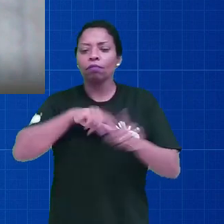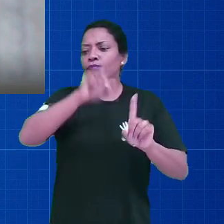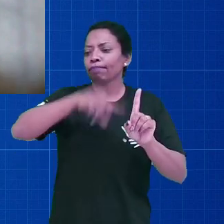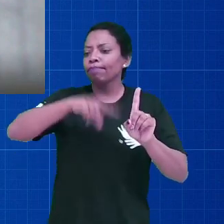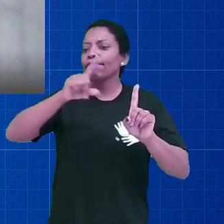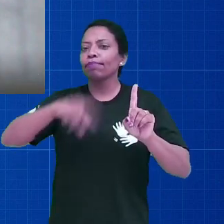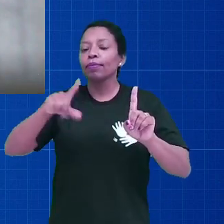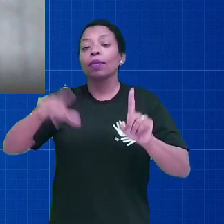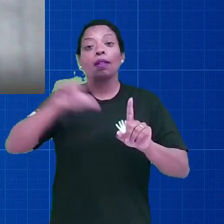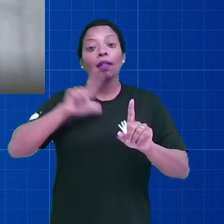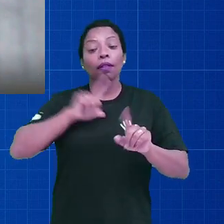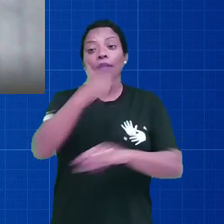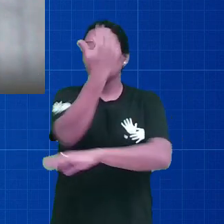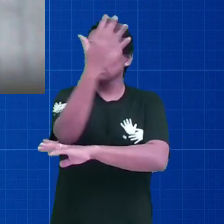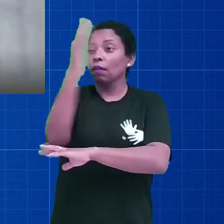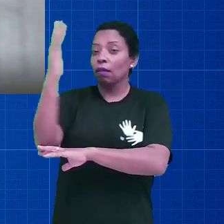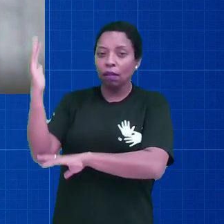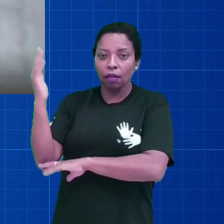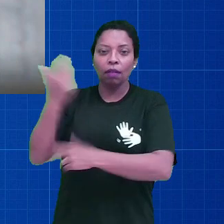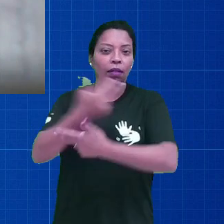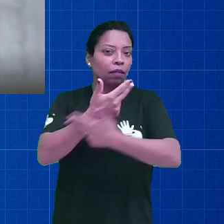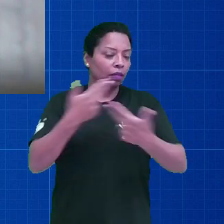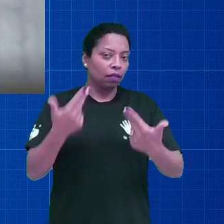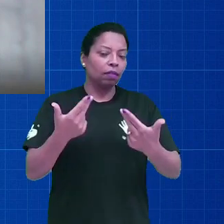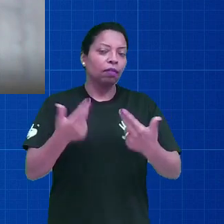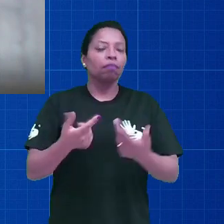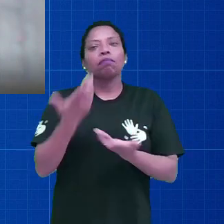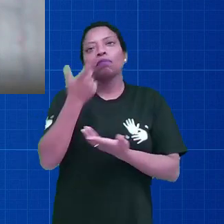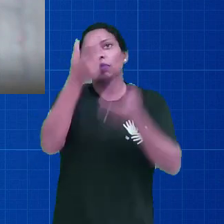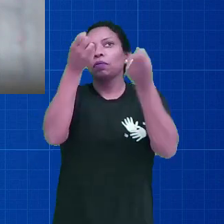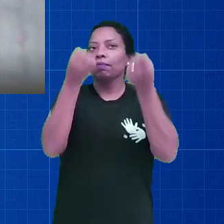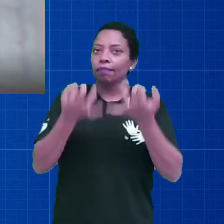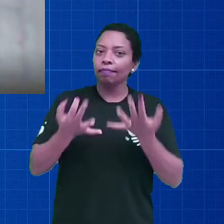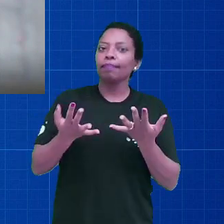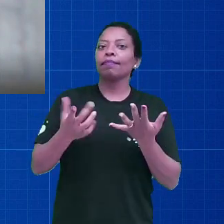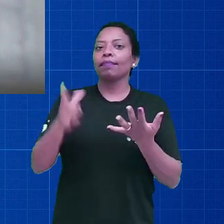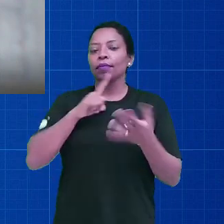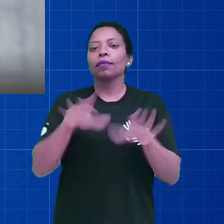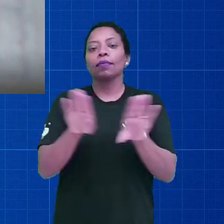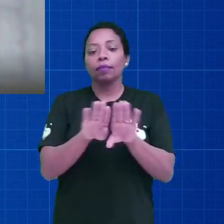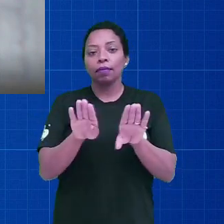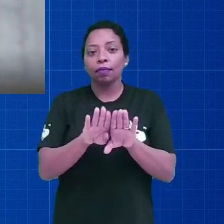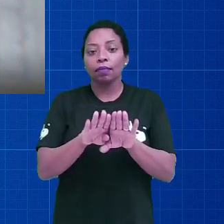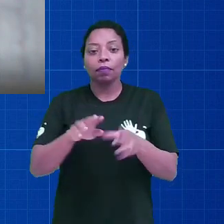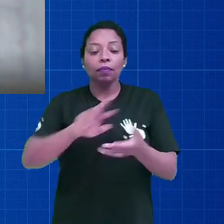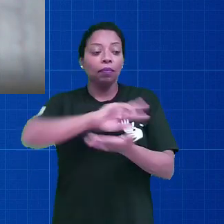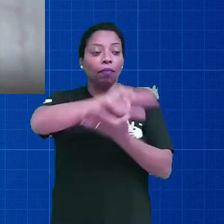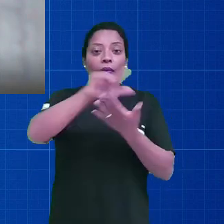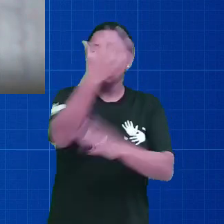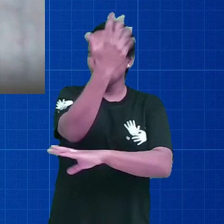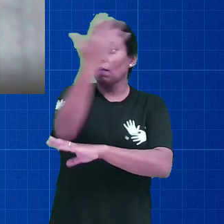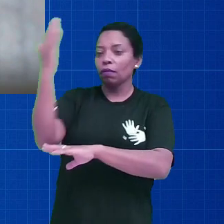devido toda a unidade de conservação, como o professor bem falou, né? A questão da arborização que existe no